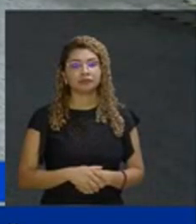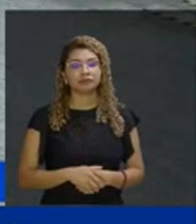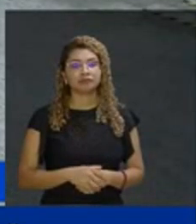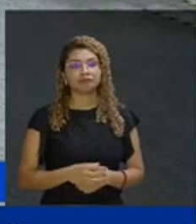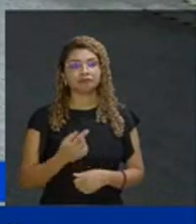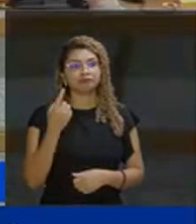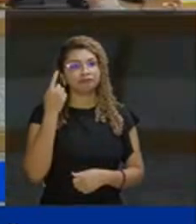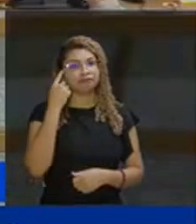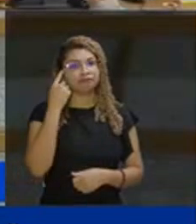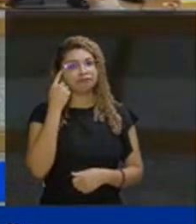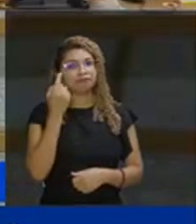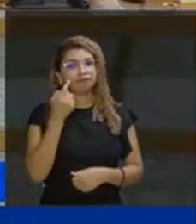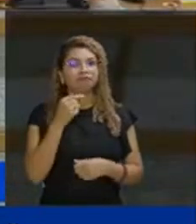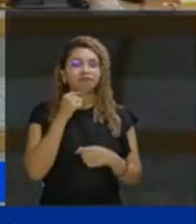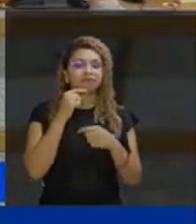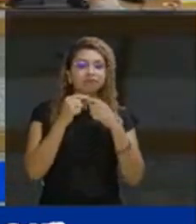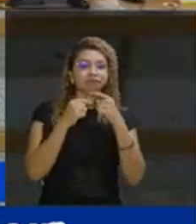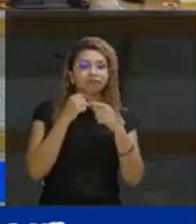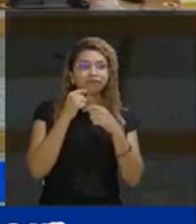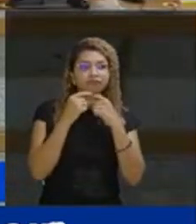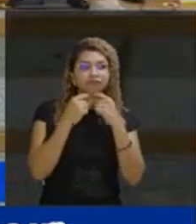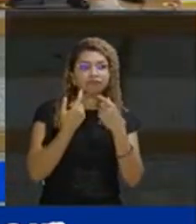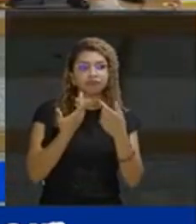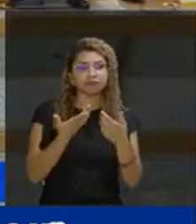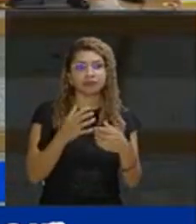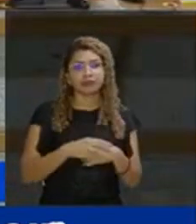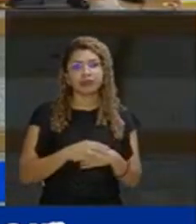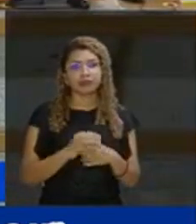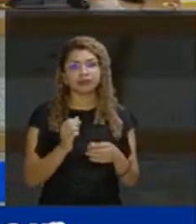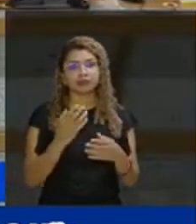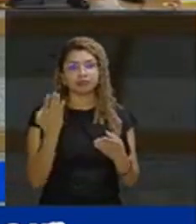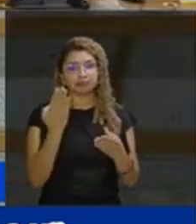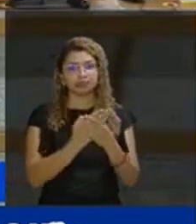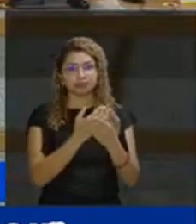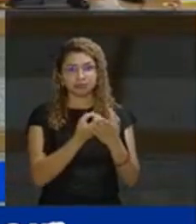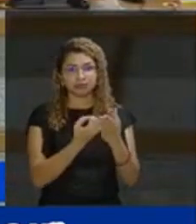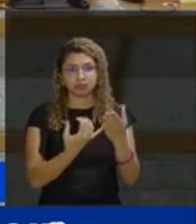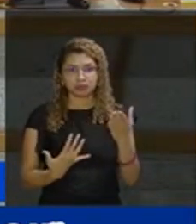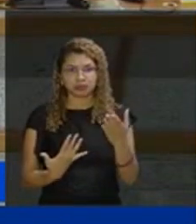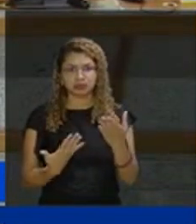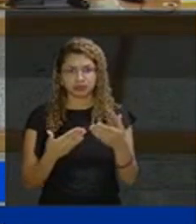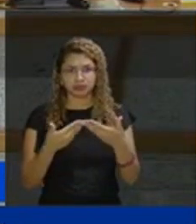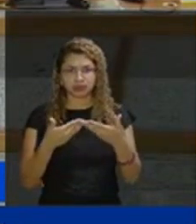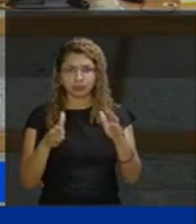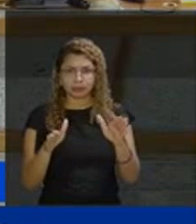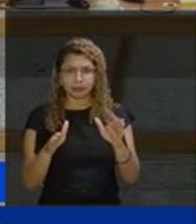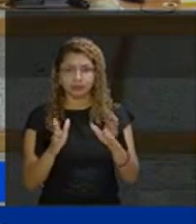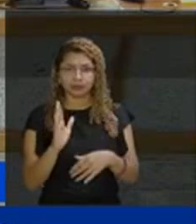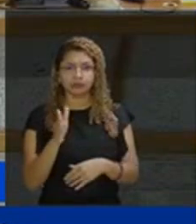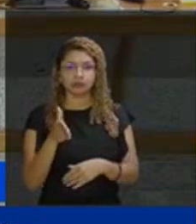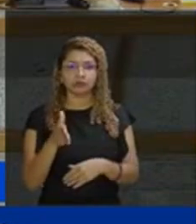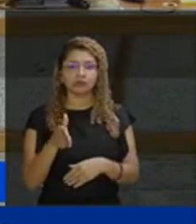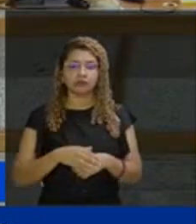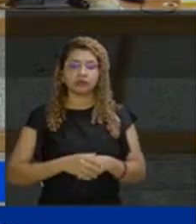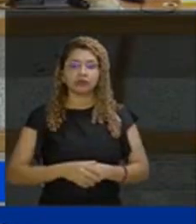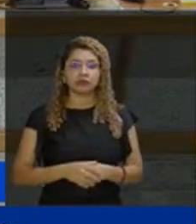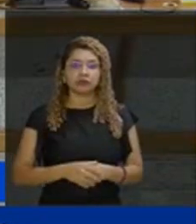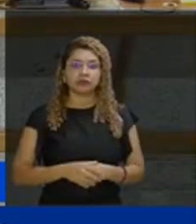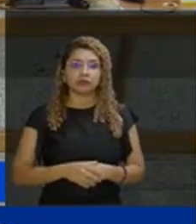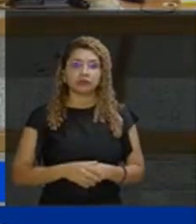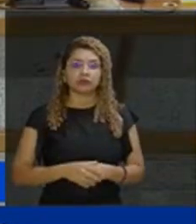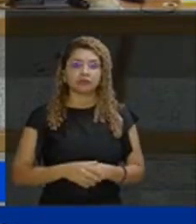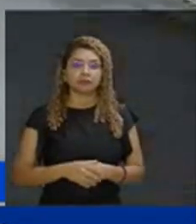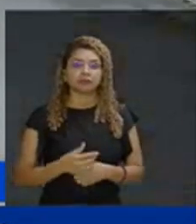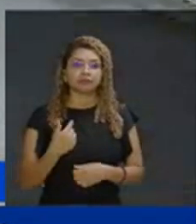tenho certeza se neste agravo já foi aberta vistas para o Ministério Público. Já foi aberta vista ao MP? Não, ainda não. Então, é que